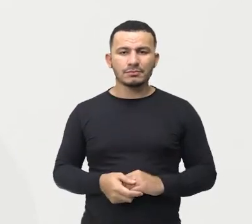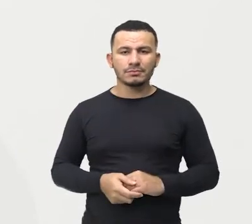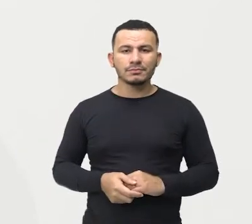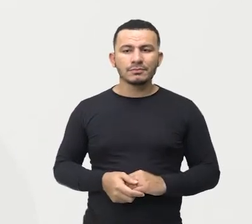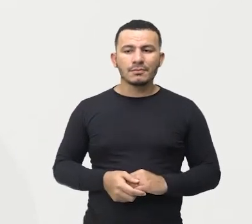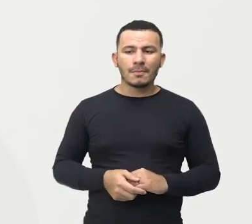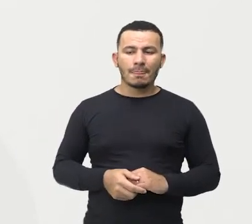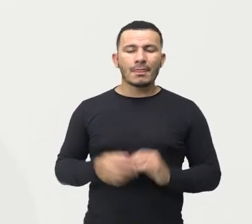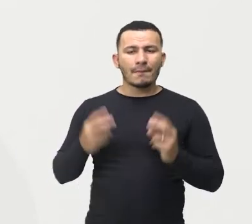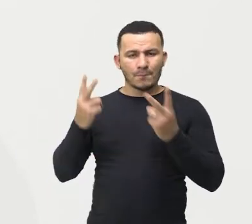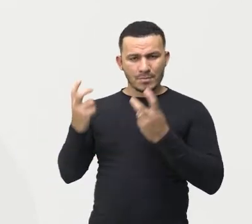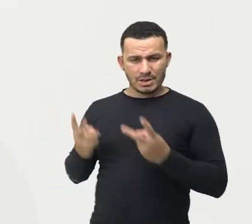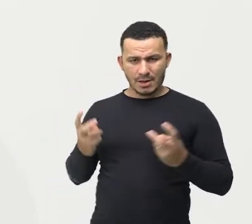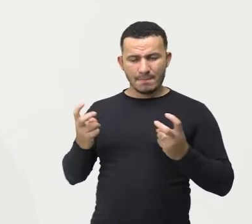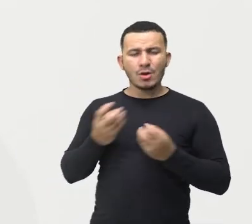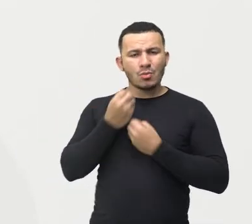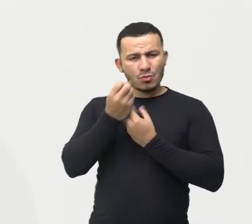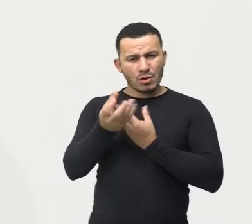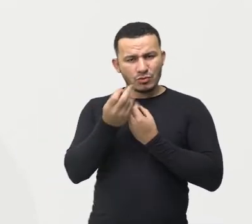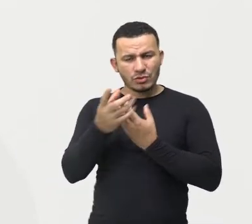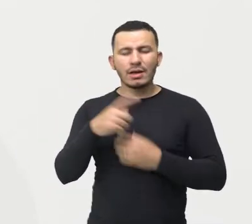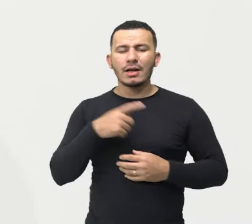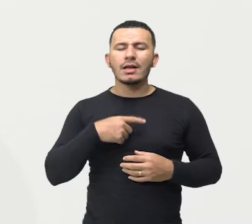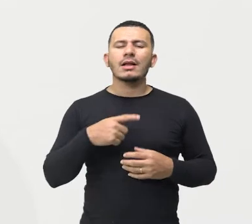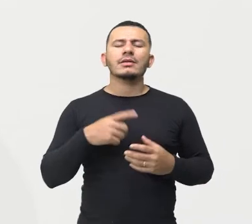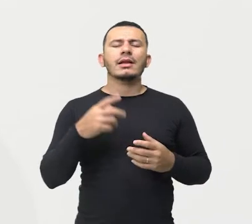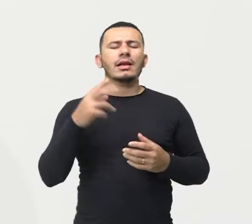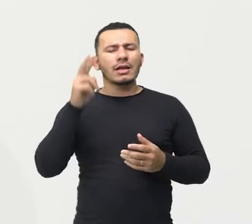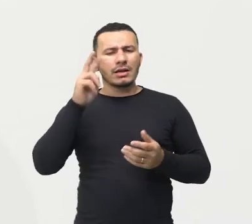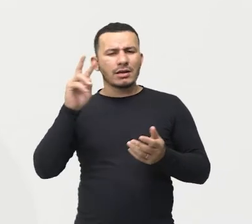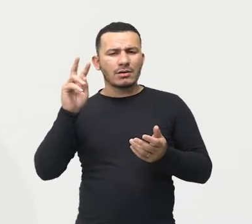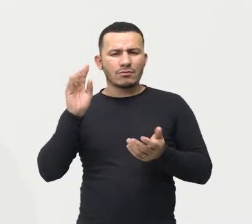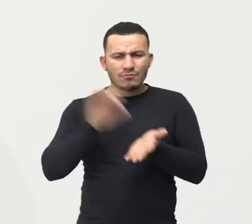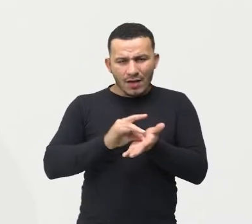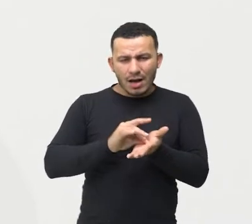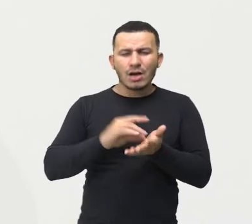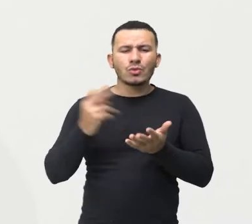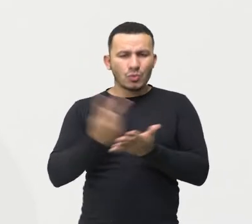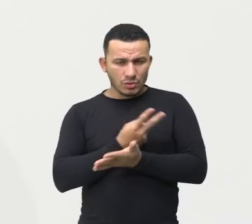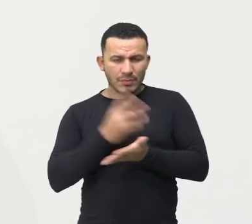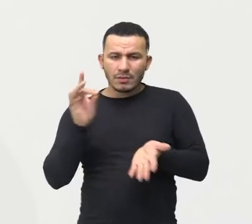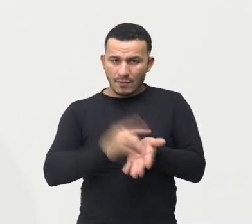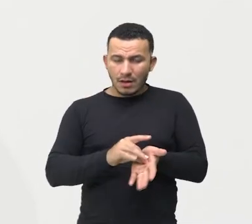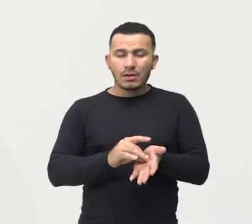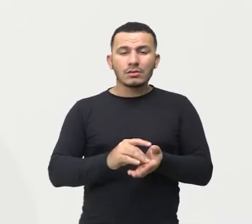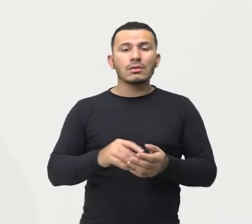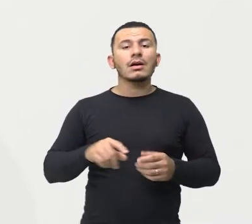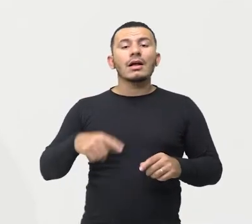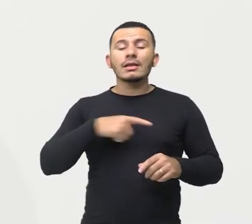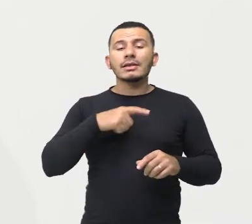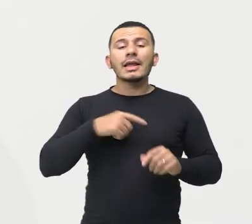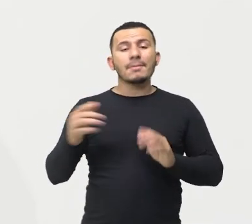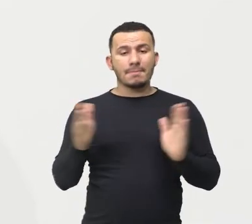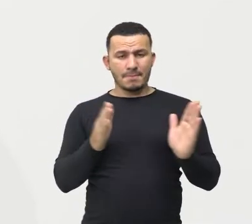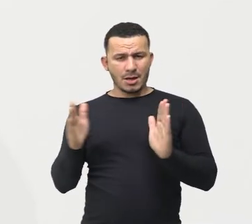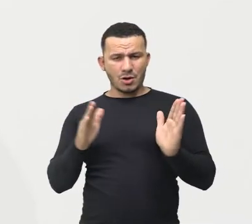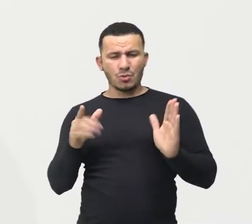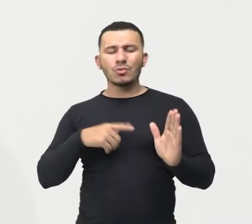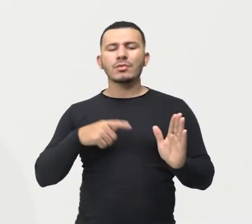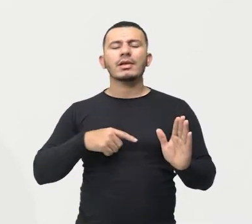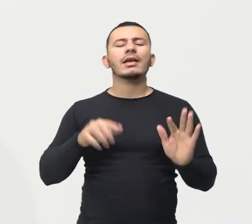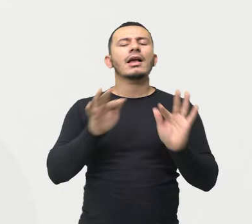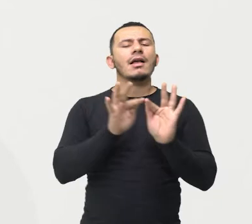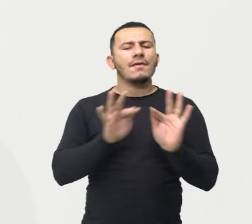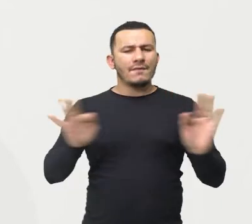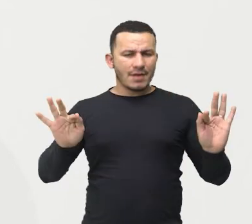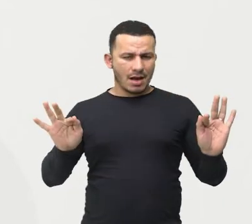na notícia é apresentado o fato, nos enunciados e em determinados momentos nós temos as